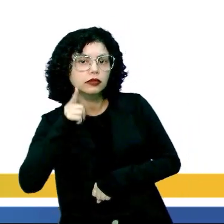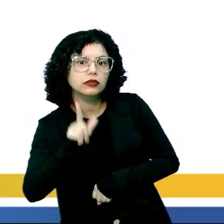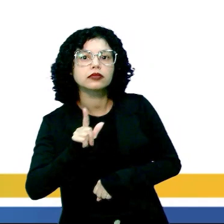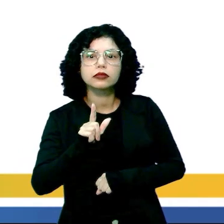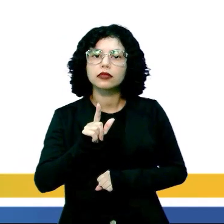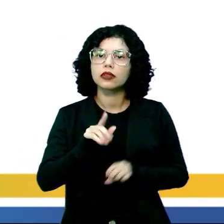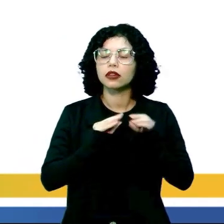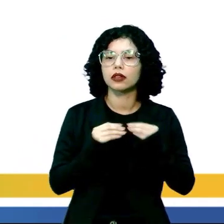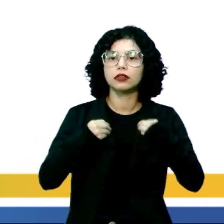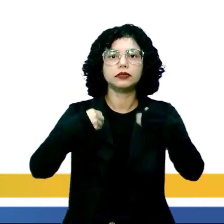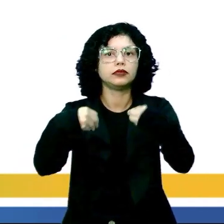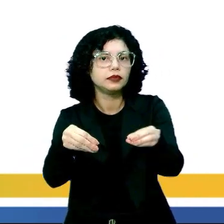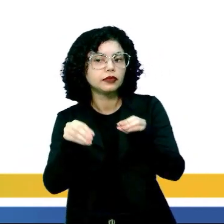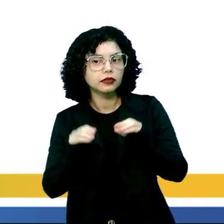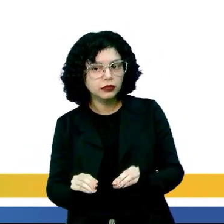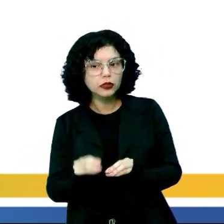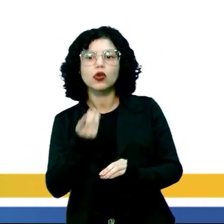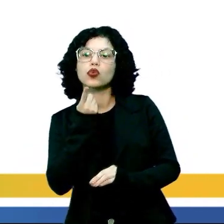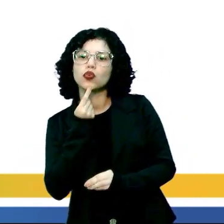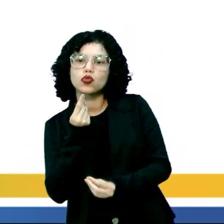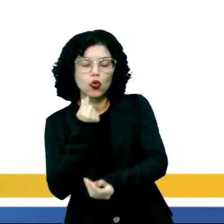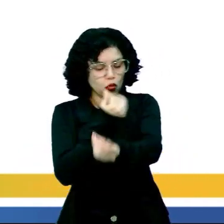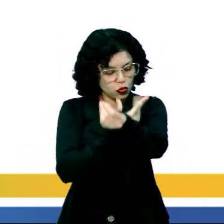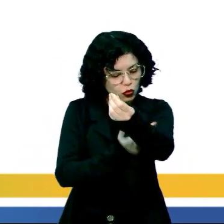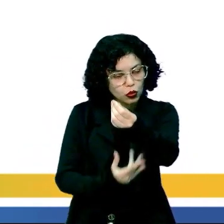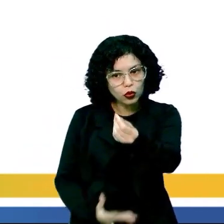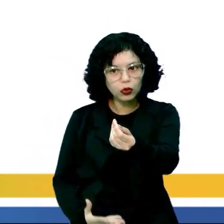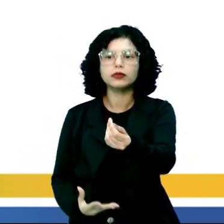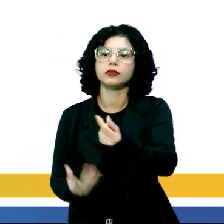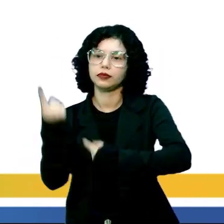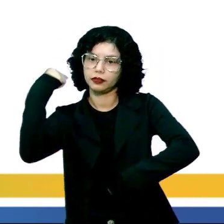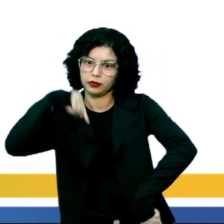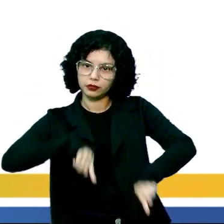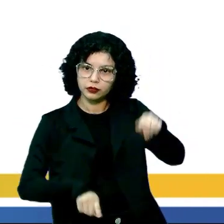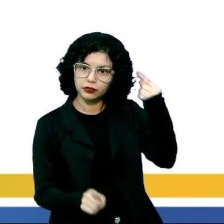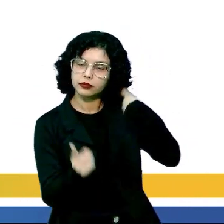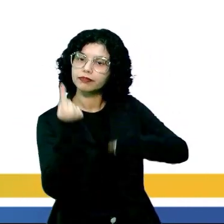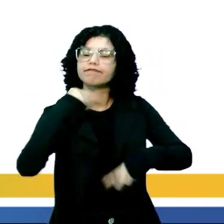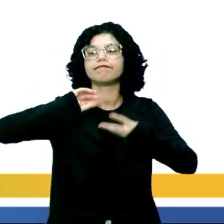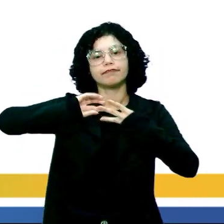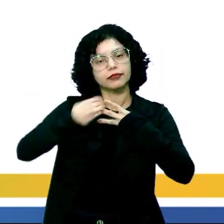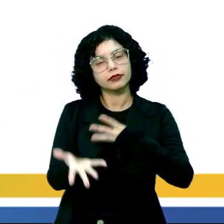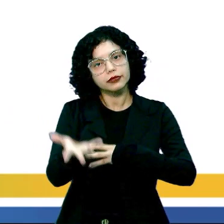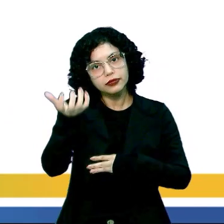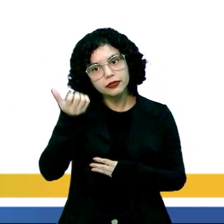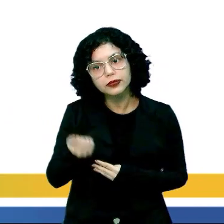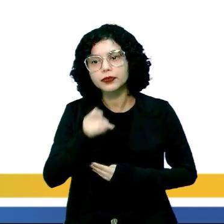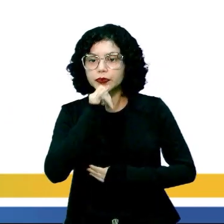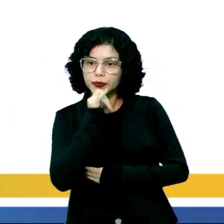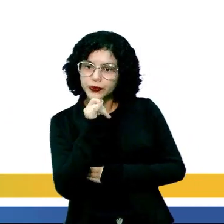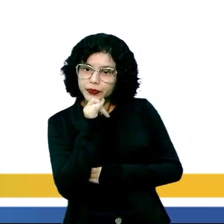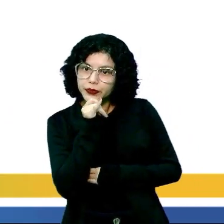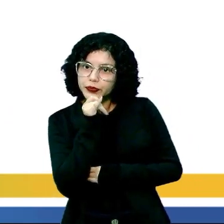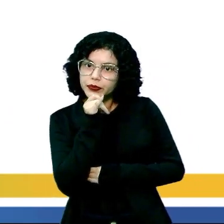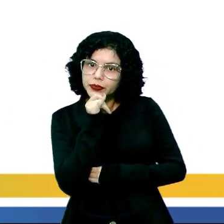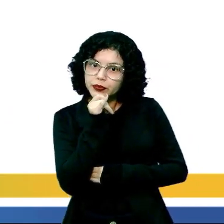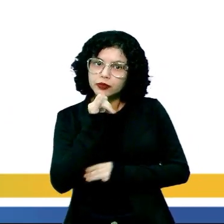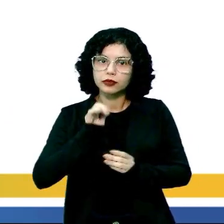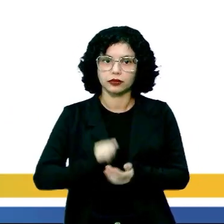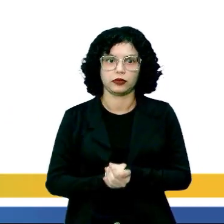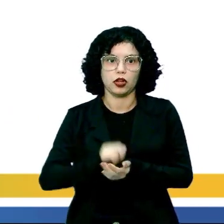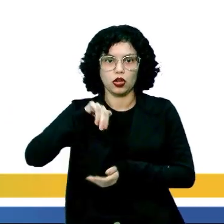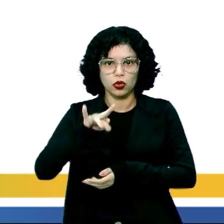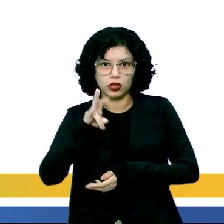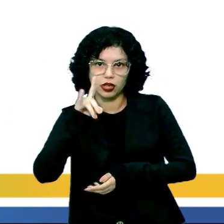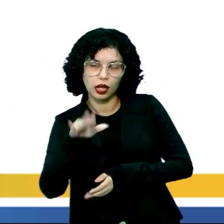o transporte de sangue pelo corpo, permitindo dessa forma que nossas células recebam, por exemplo, nutrientes